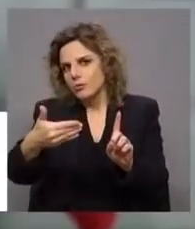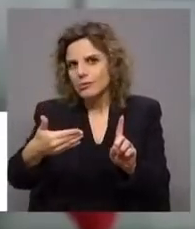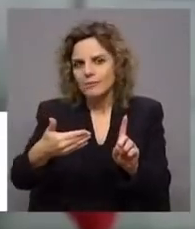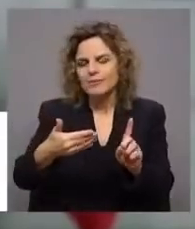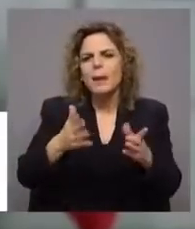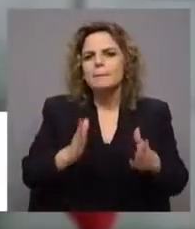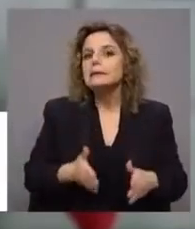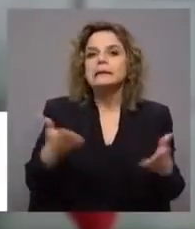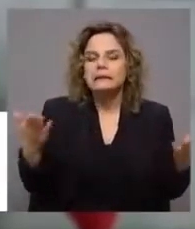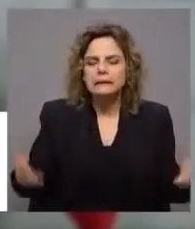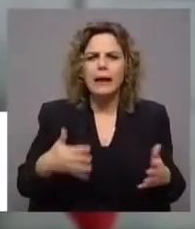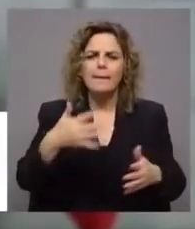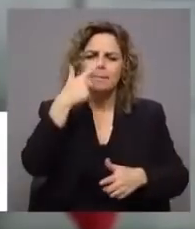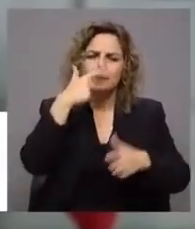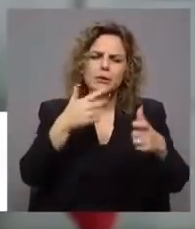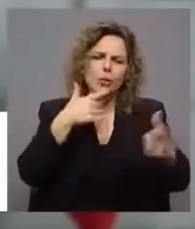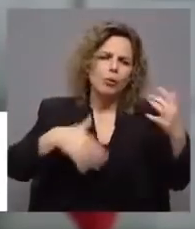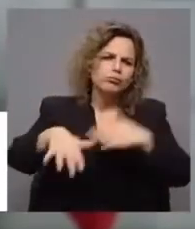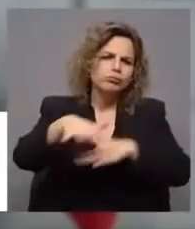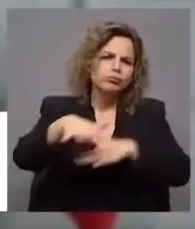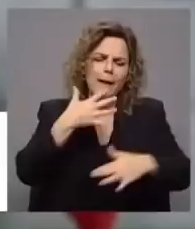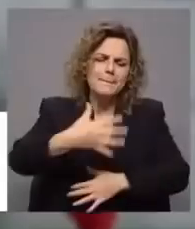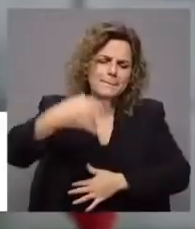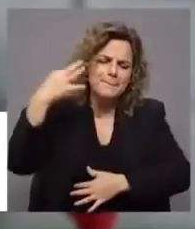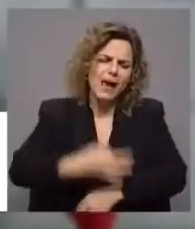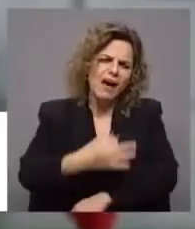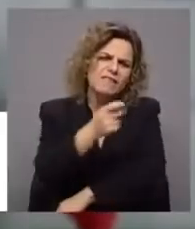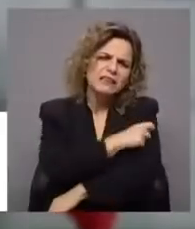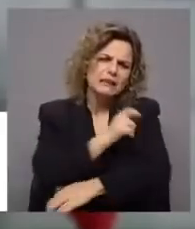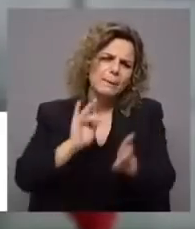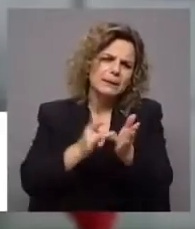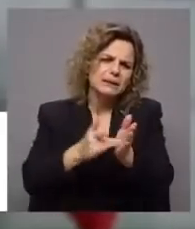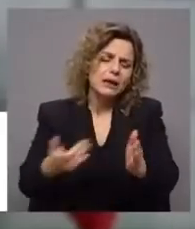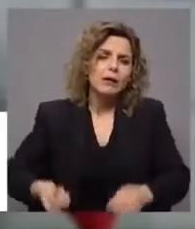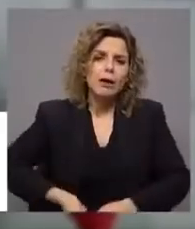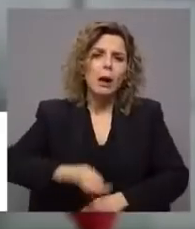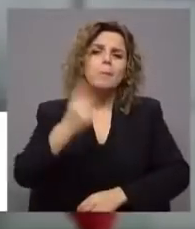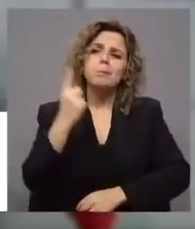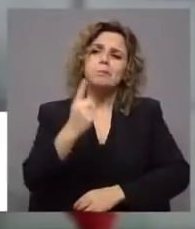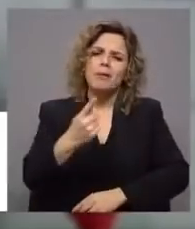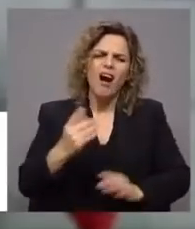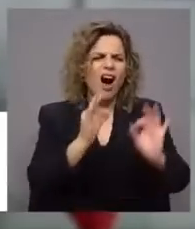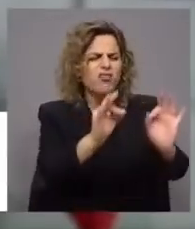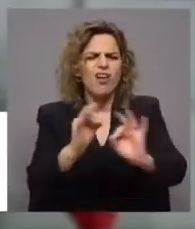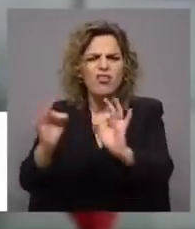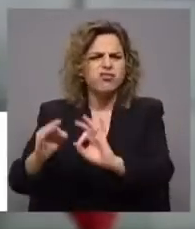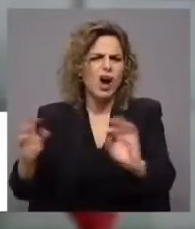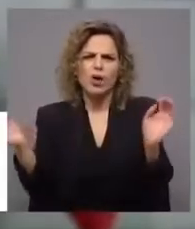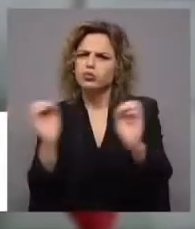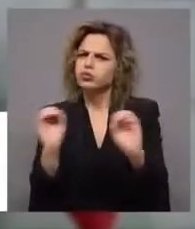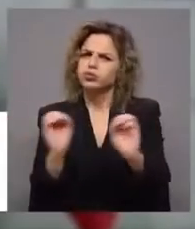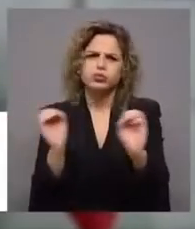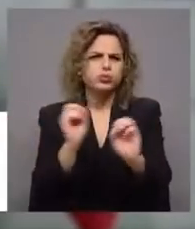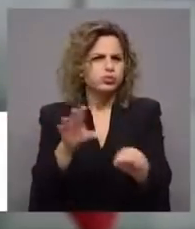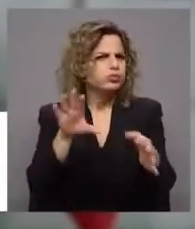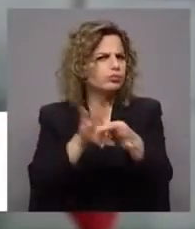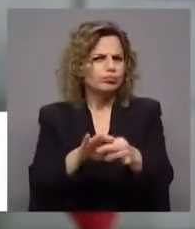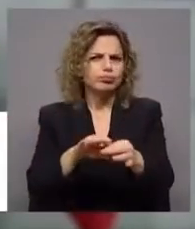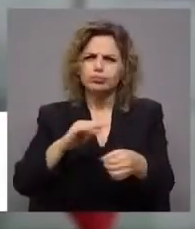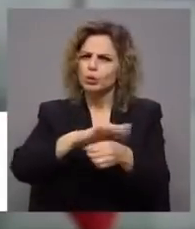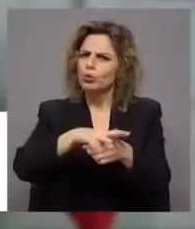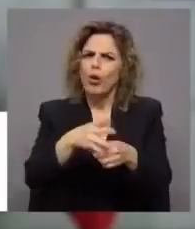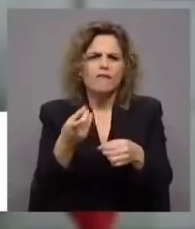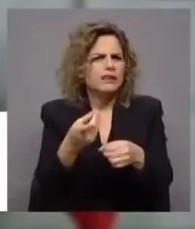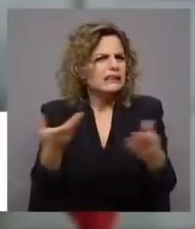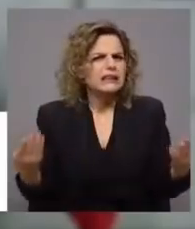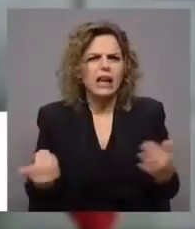primeiro, vacinar todo o povo brasileiro. Nós temos um presidente que não cuidou da questão do